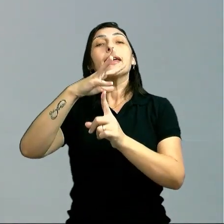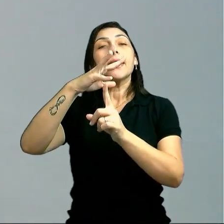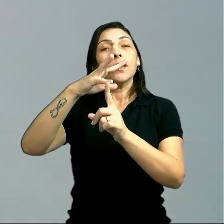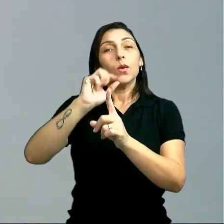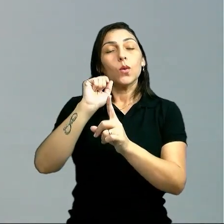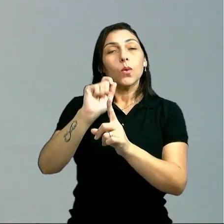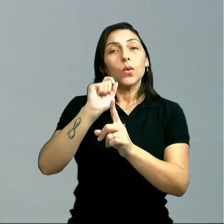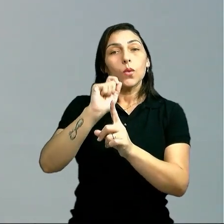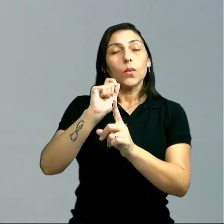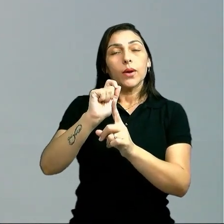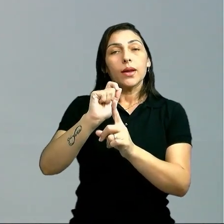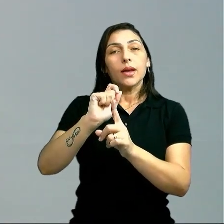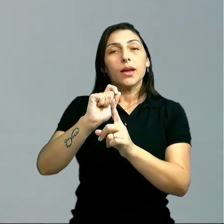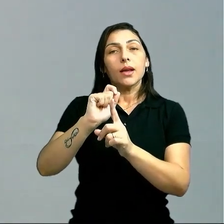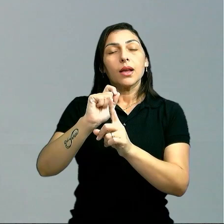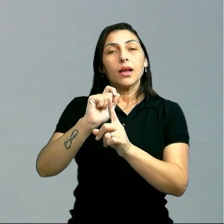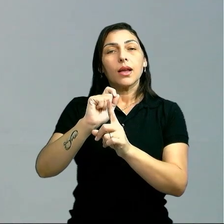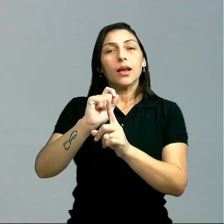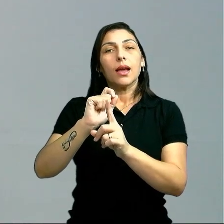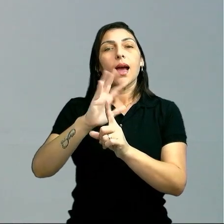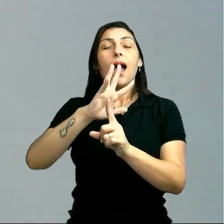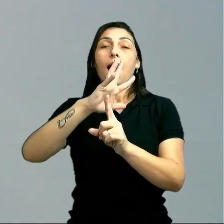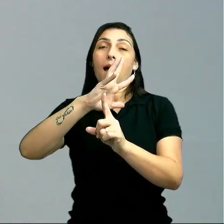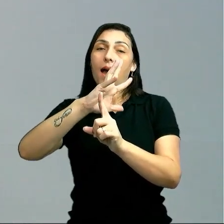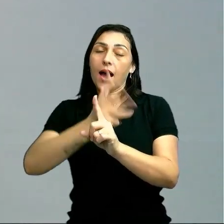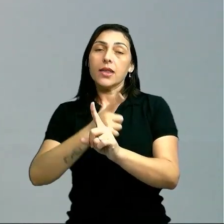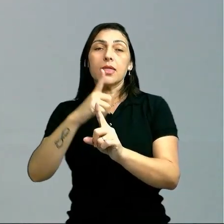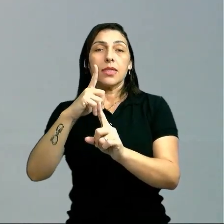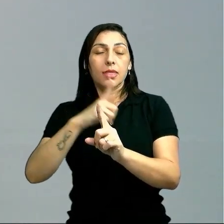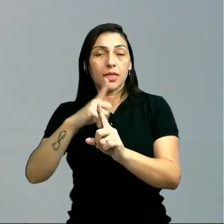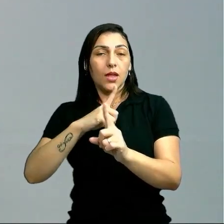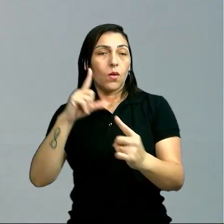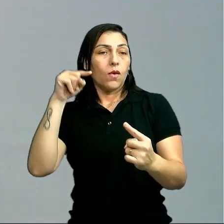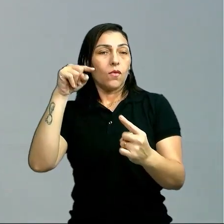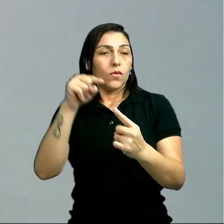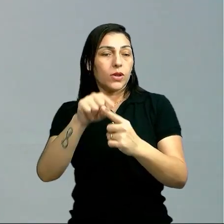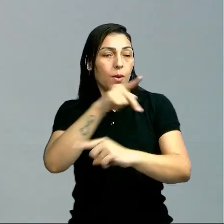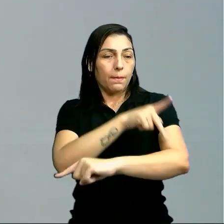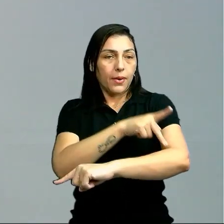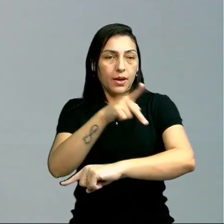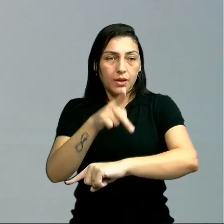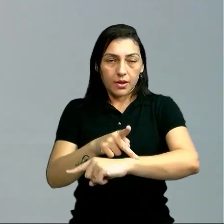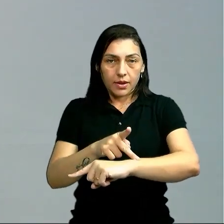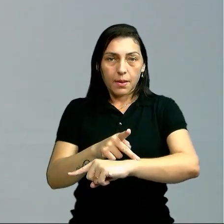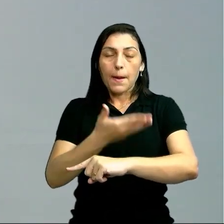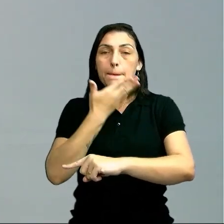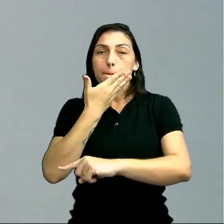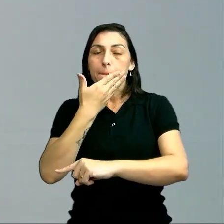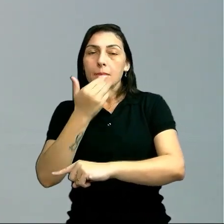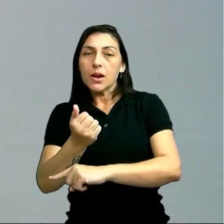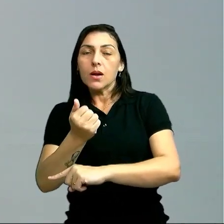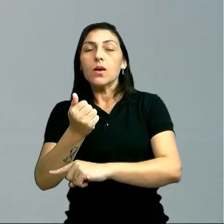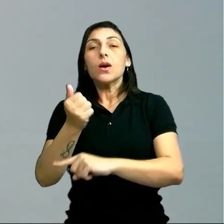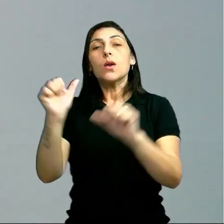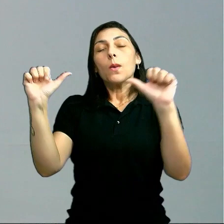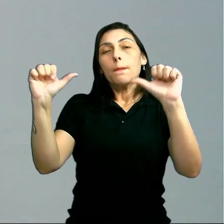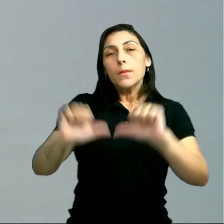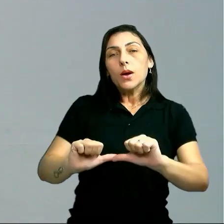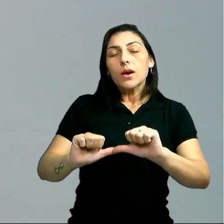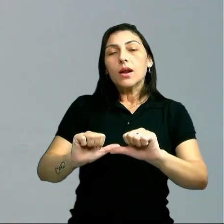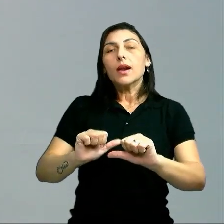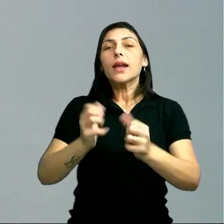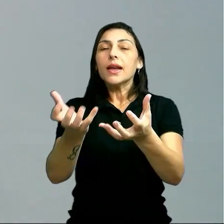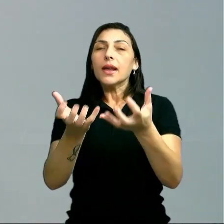educar. A arte ela tem uma função pedagógica. Quando a gente melhora ou piora a realidade a partir da arte, a gente